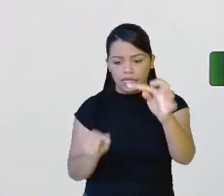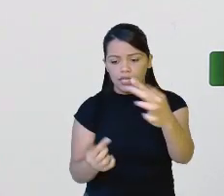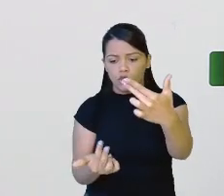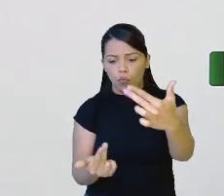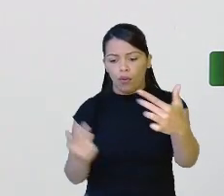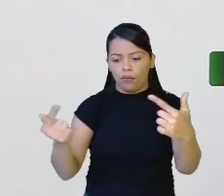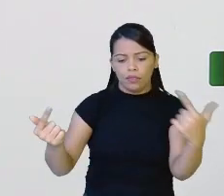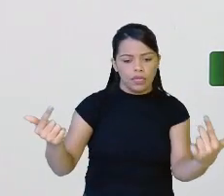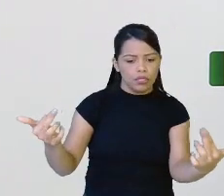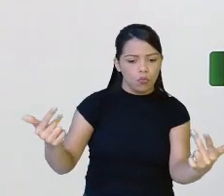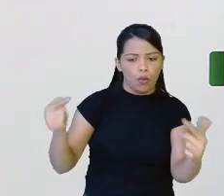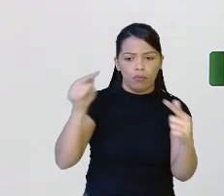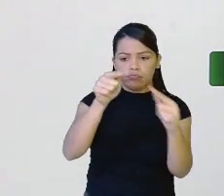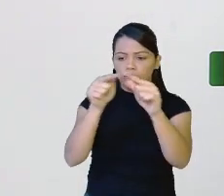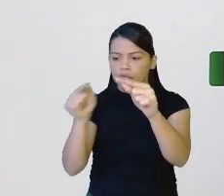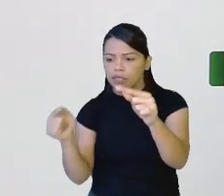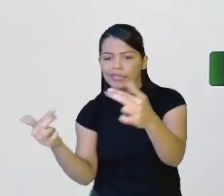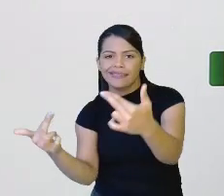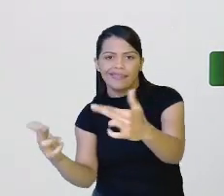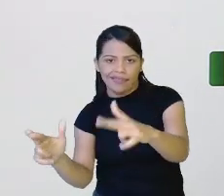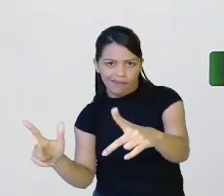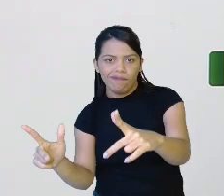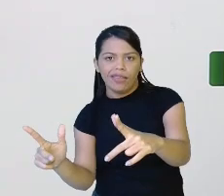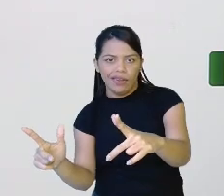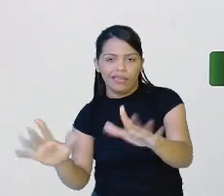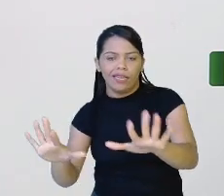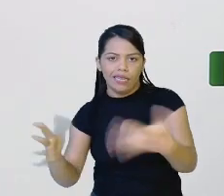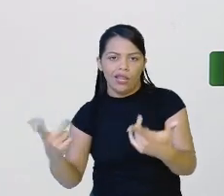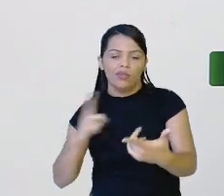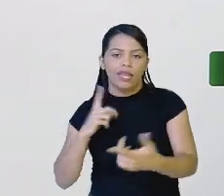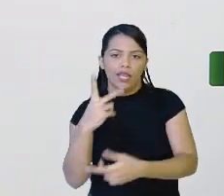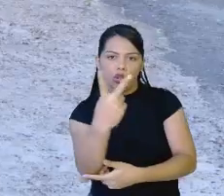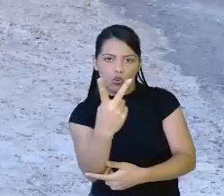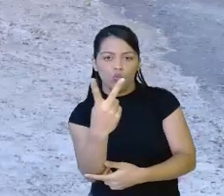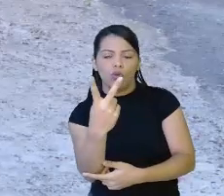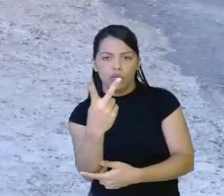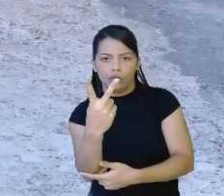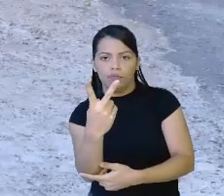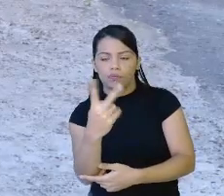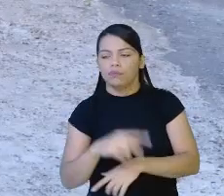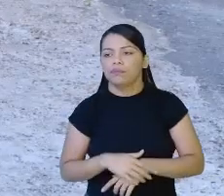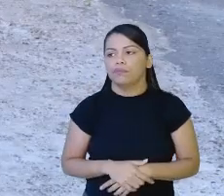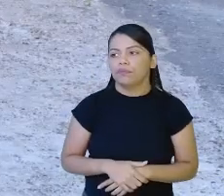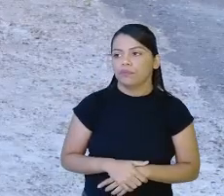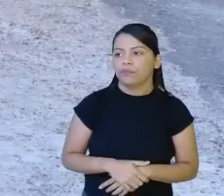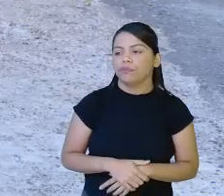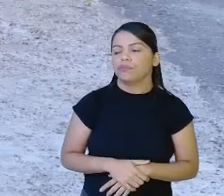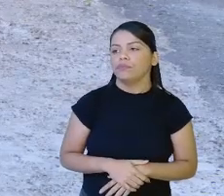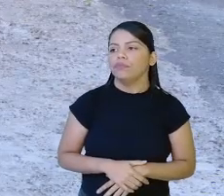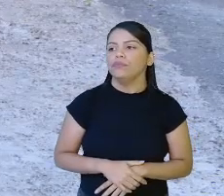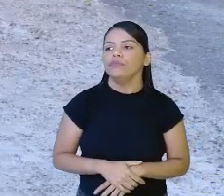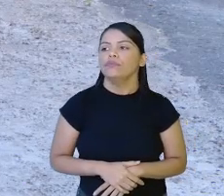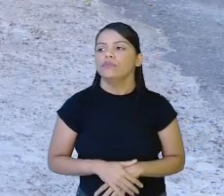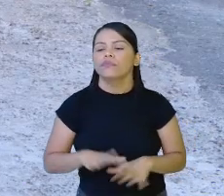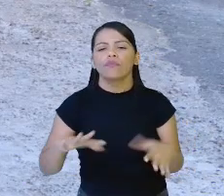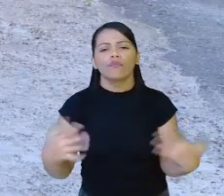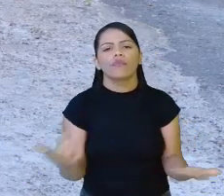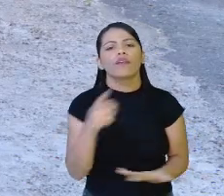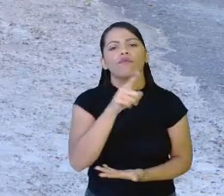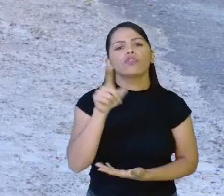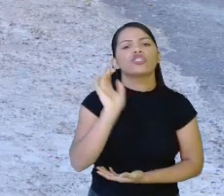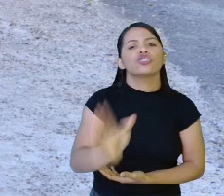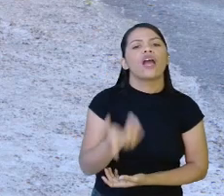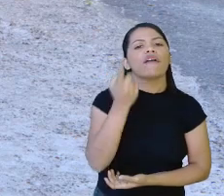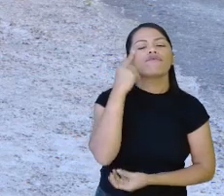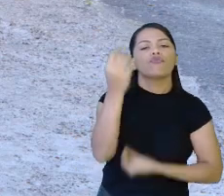terão outra. Beleza? Aqui eu tenho outro exemplo. Ó. Já viram como são as praças? Em Recife a